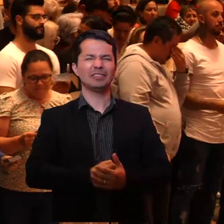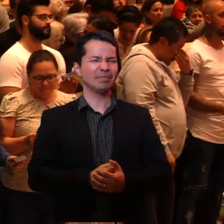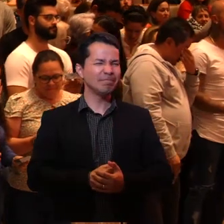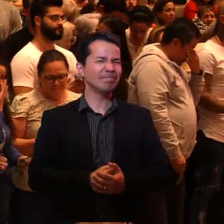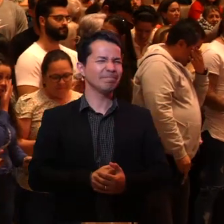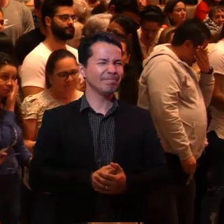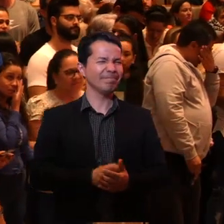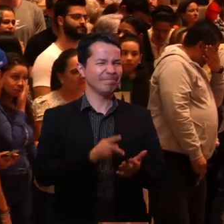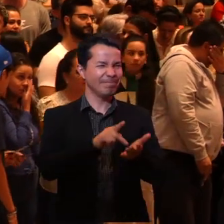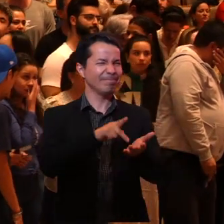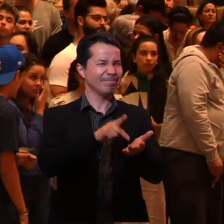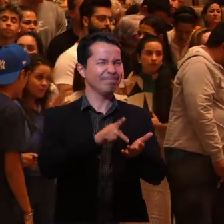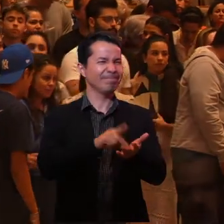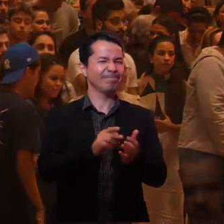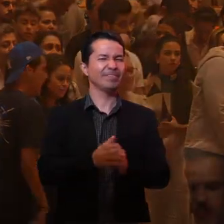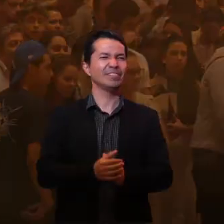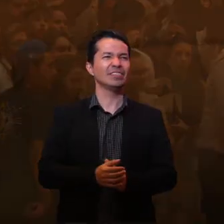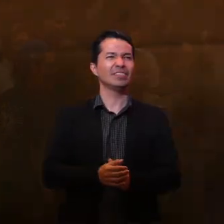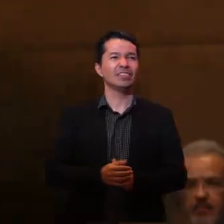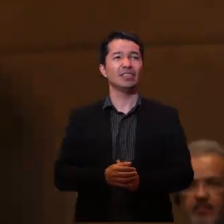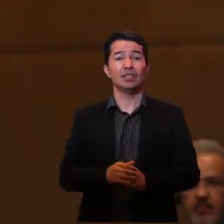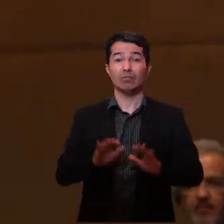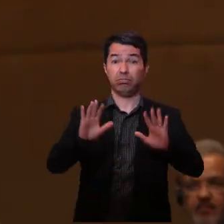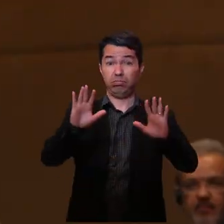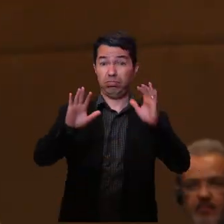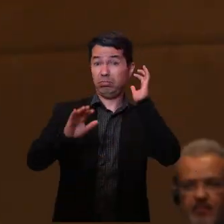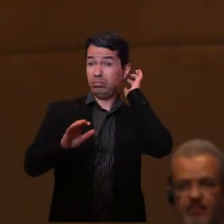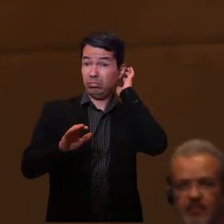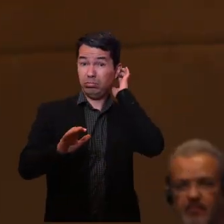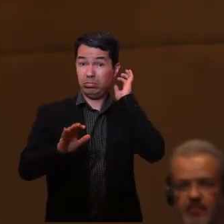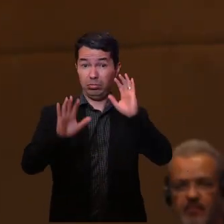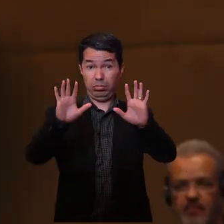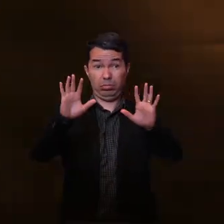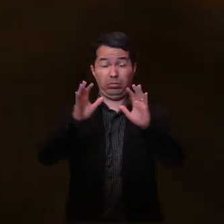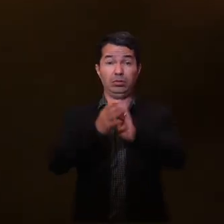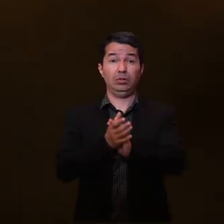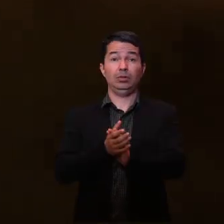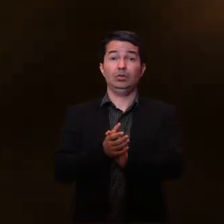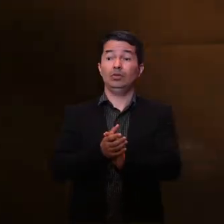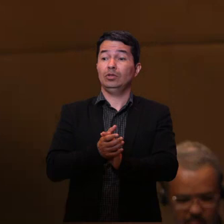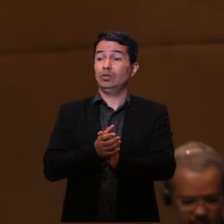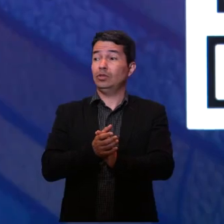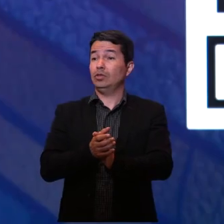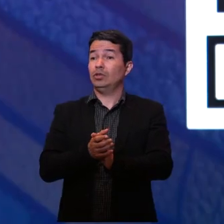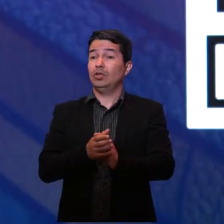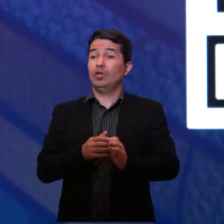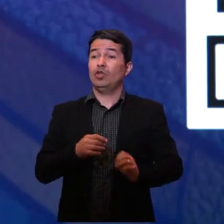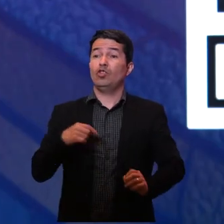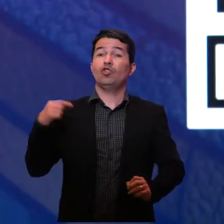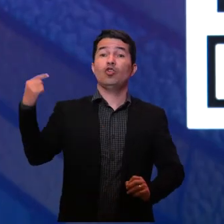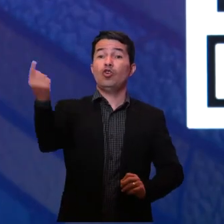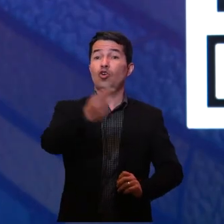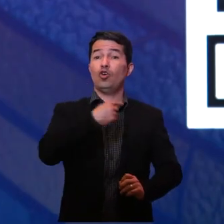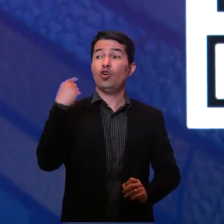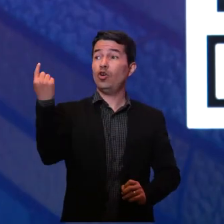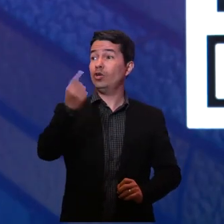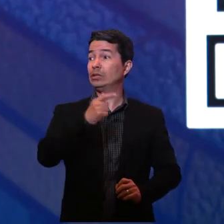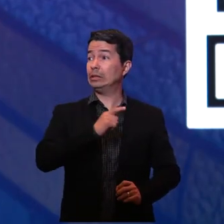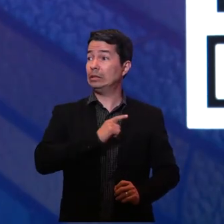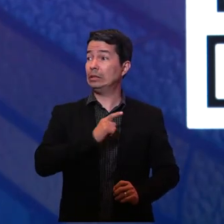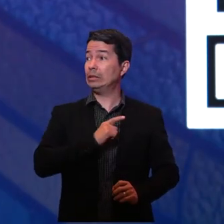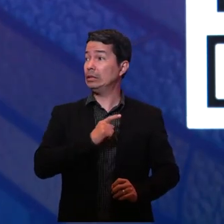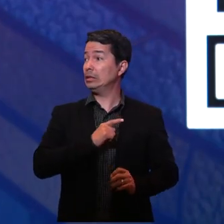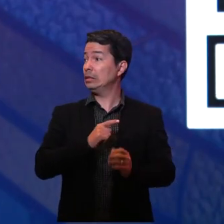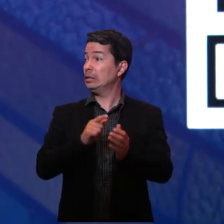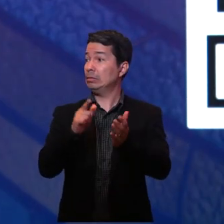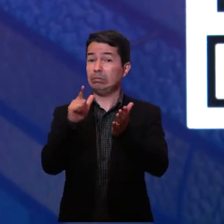Olha, a gente tem um... Faltou fé, povo, aqui. A gente, acho que acabou os flyers.